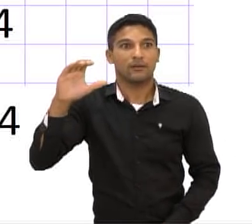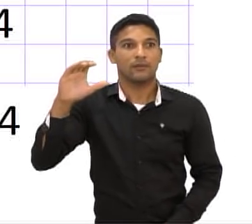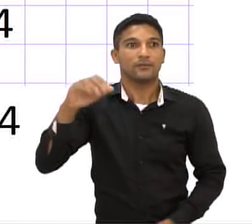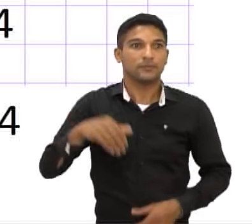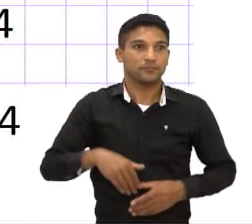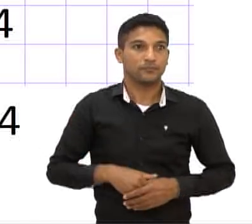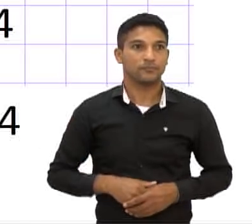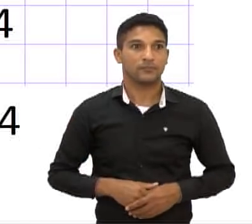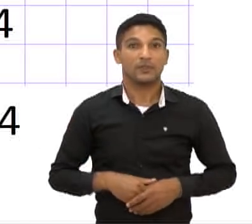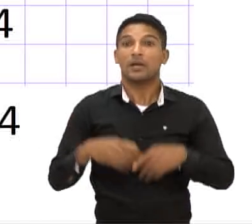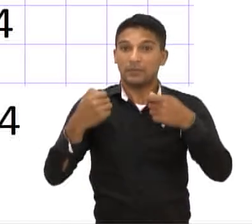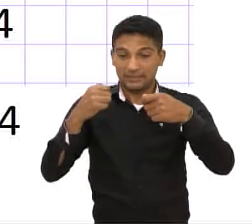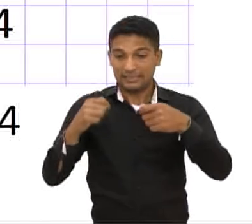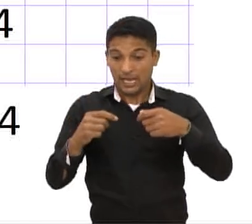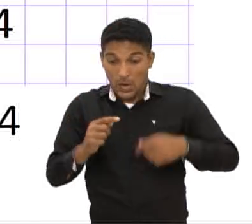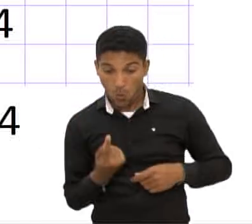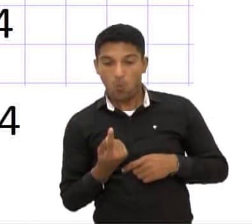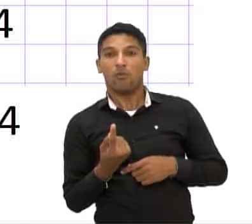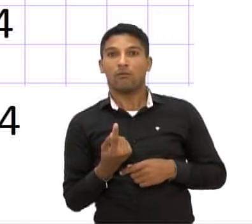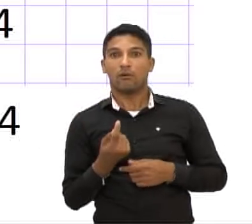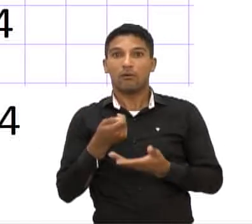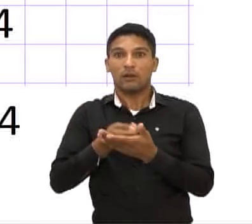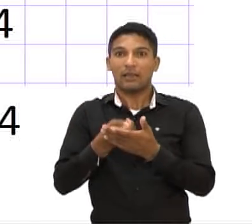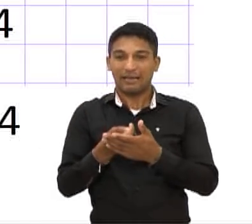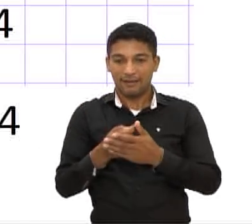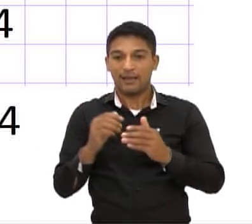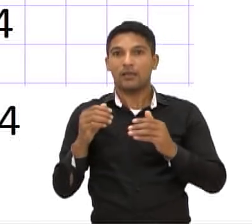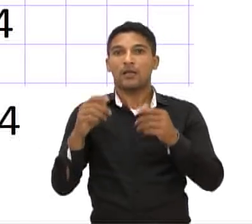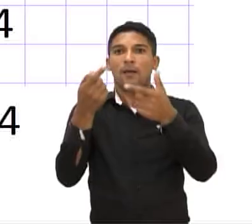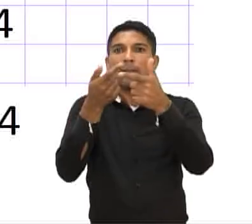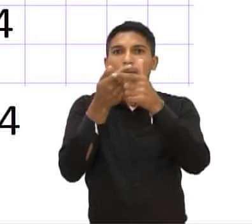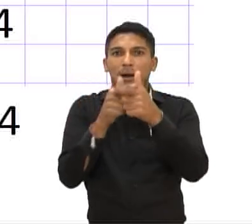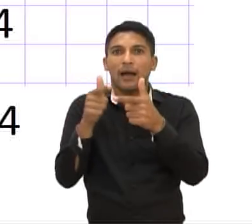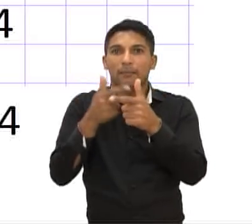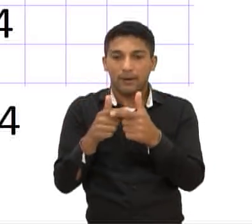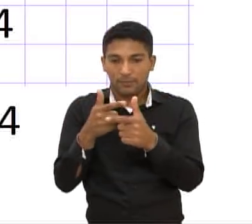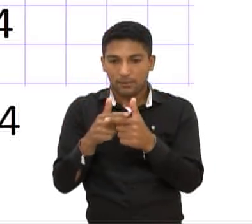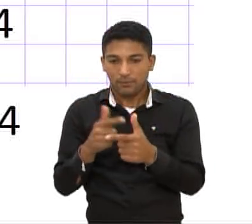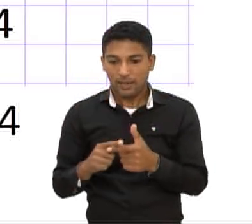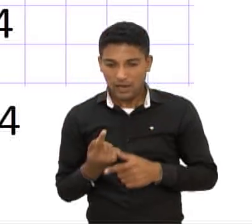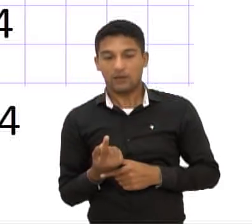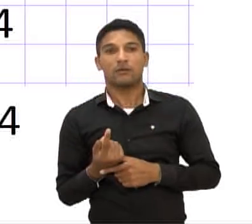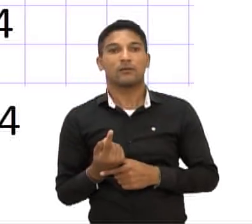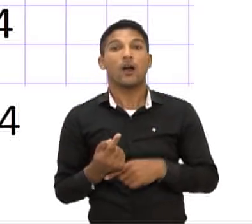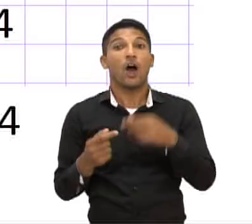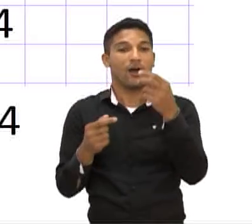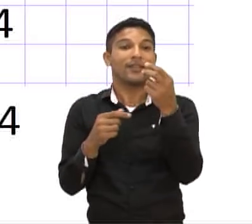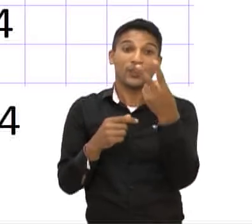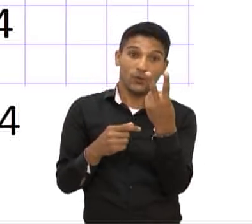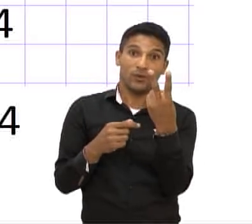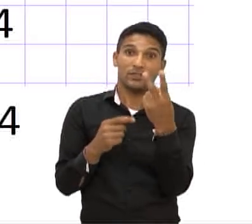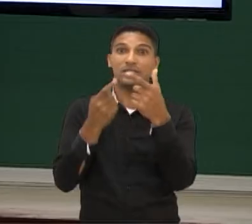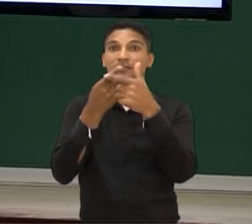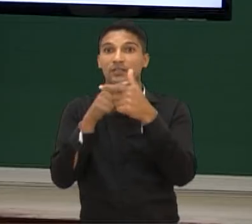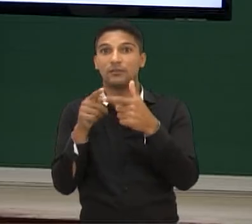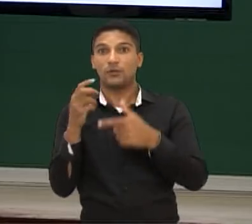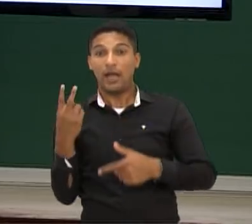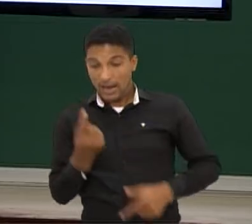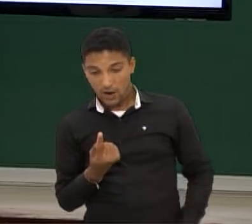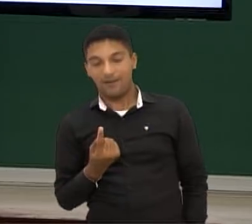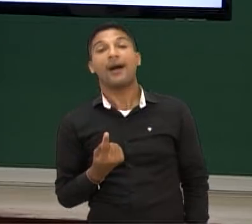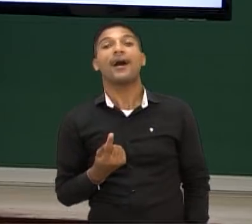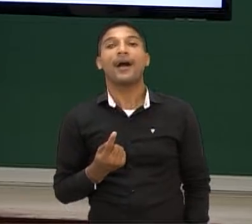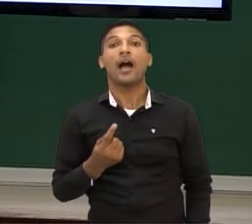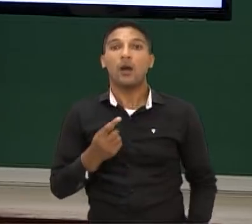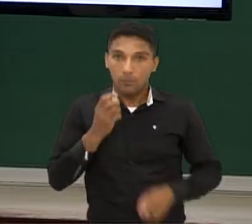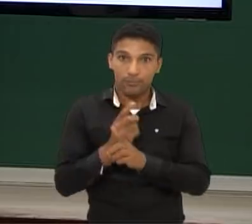não é? Então, ainda temos que dividir o 2. 2 divididos por 2 é 1. Agora vamos multiplicar os nossos fatores. Quem são